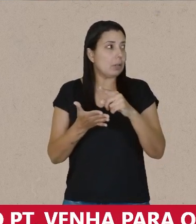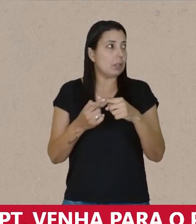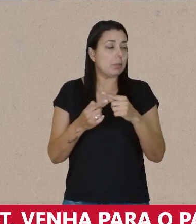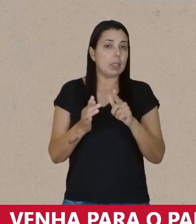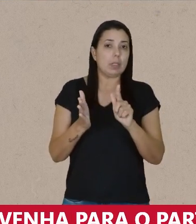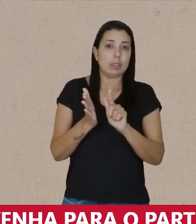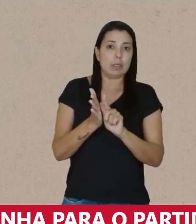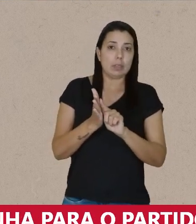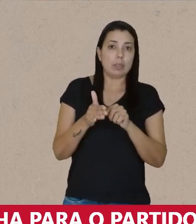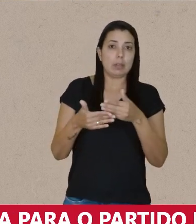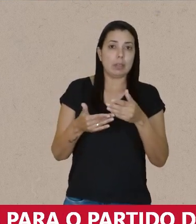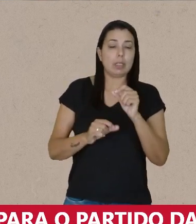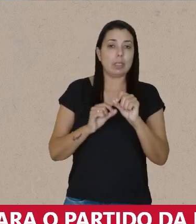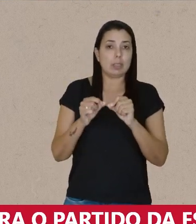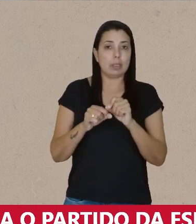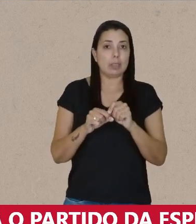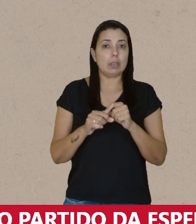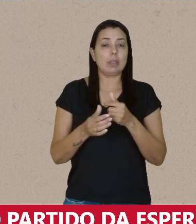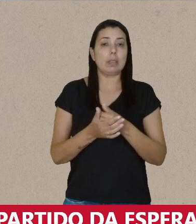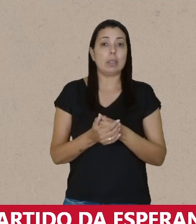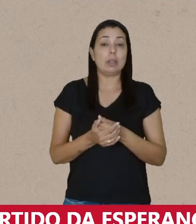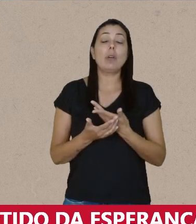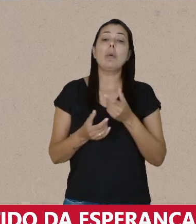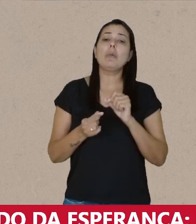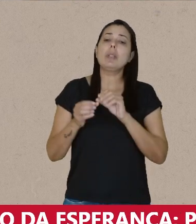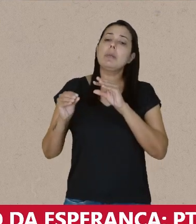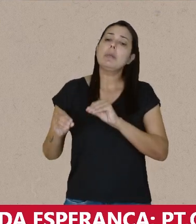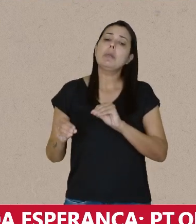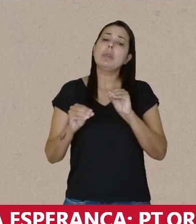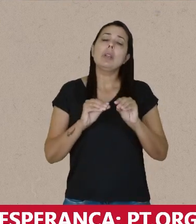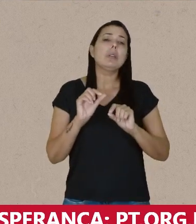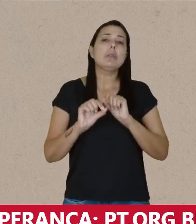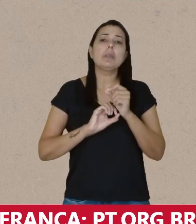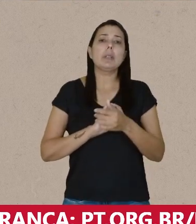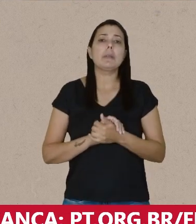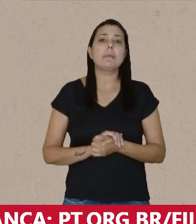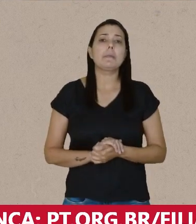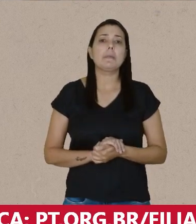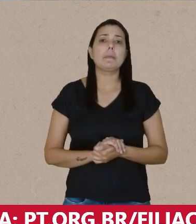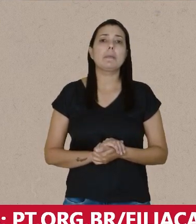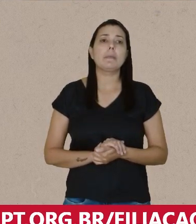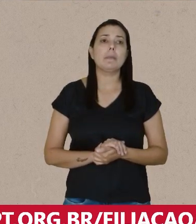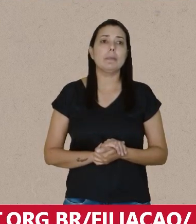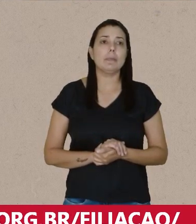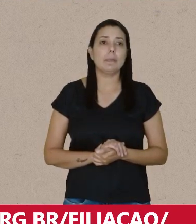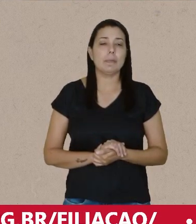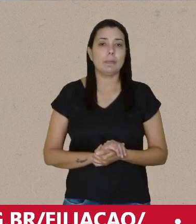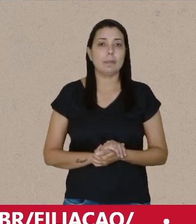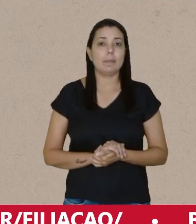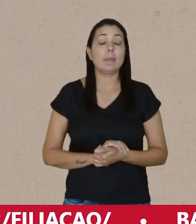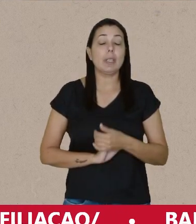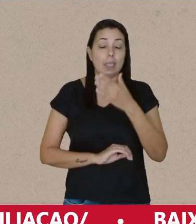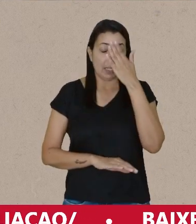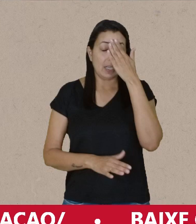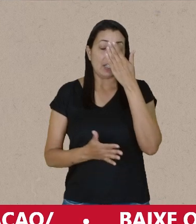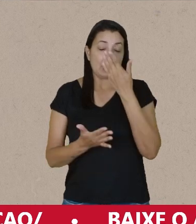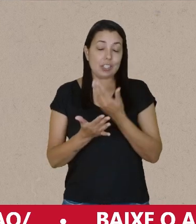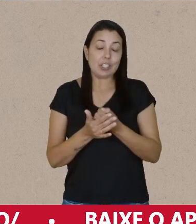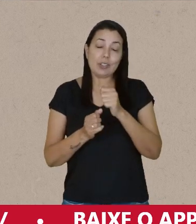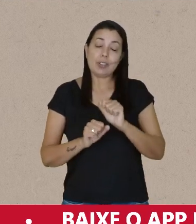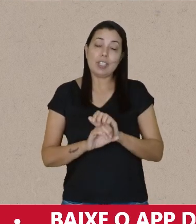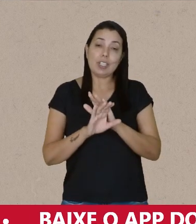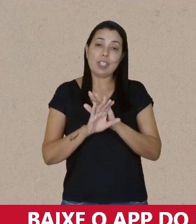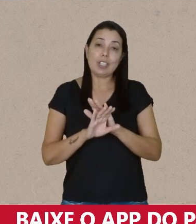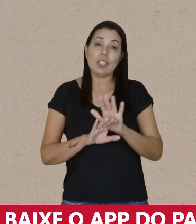gestão, onde o senhor efetuaria mudanças? Eu acredito que, de maneira